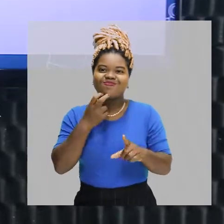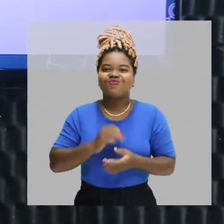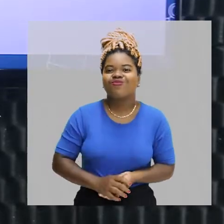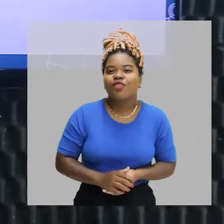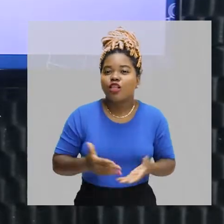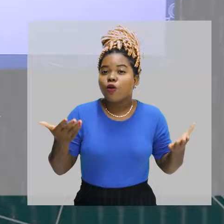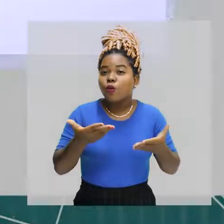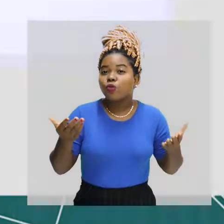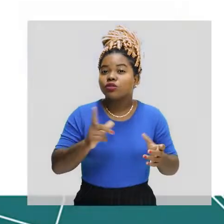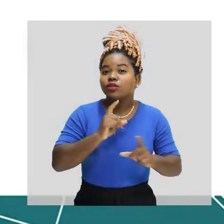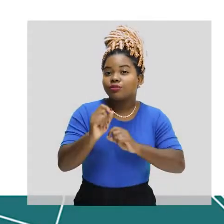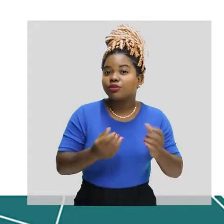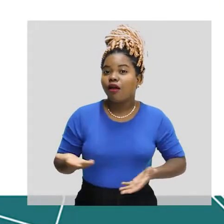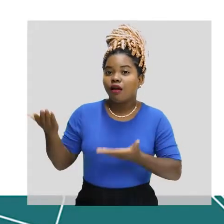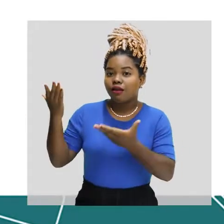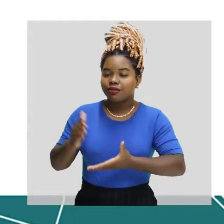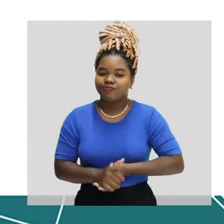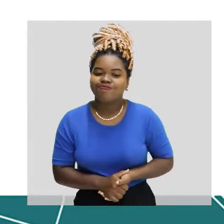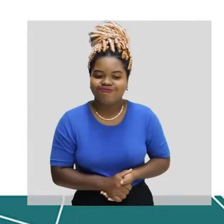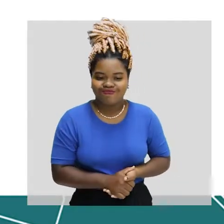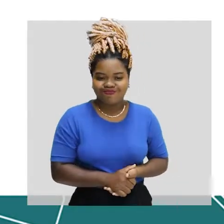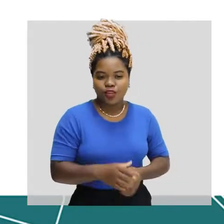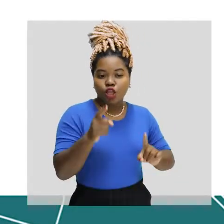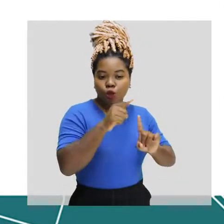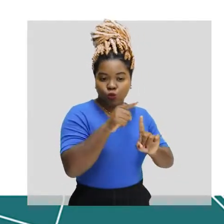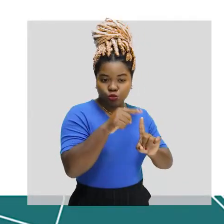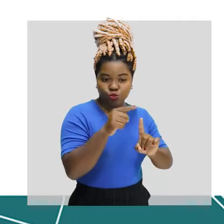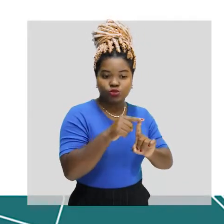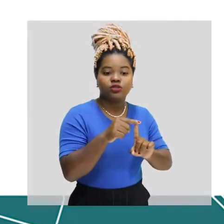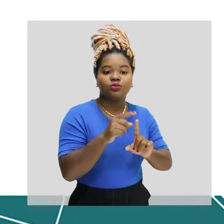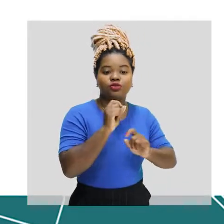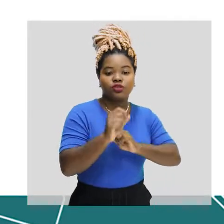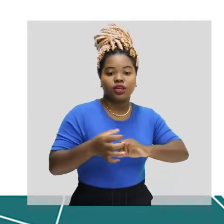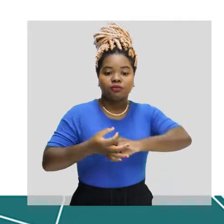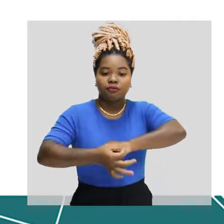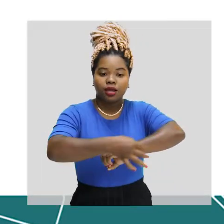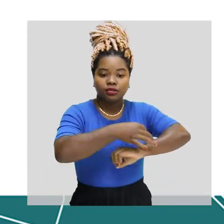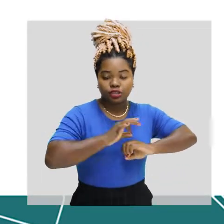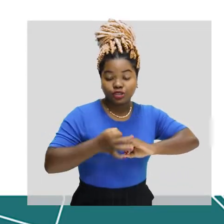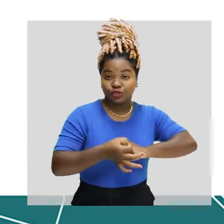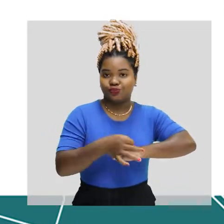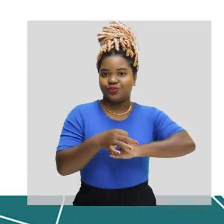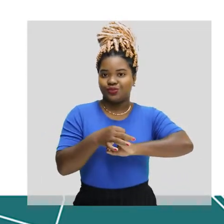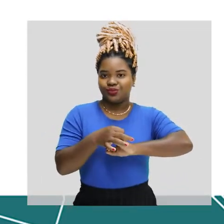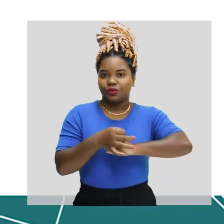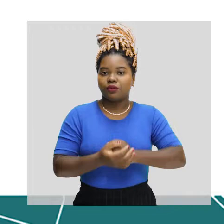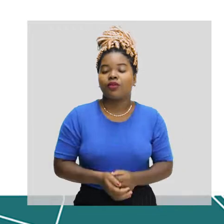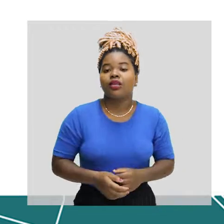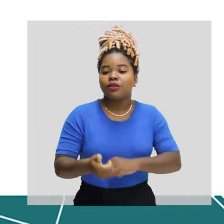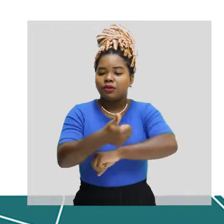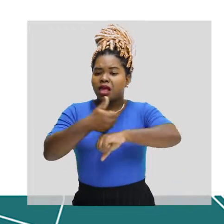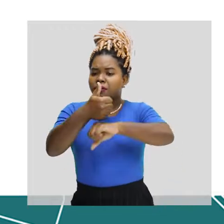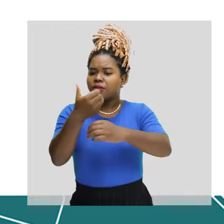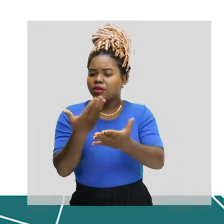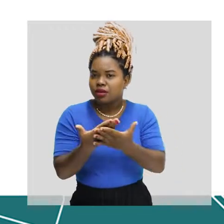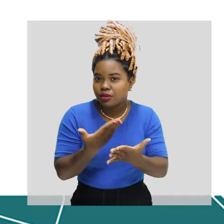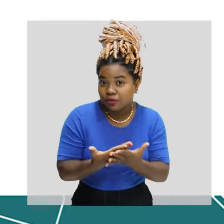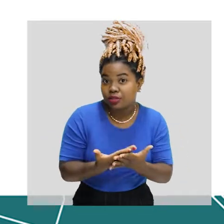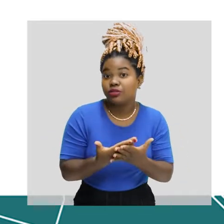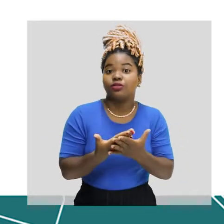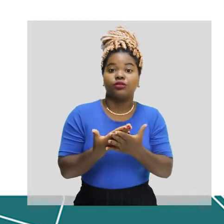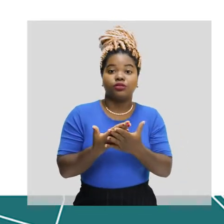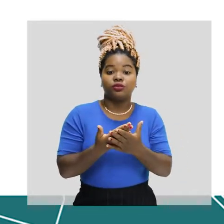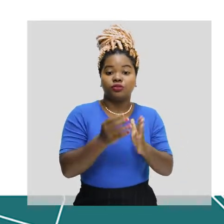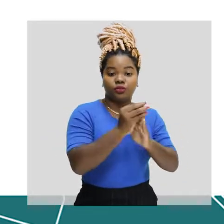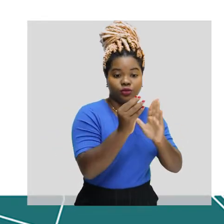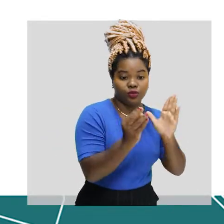hoje nós vamos começar a falar sobre modelo padrão e partículas elementares, certo? Então, essa é a nossa primeira aula sobre este